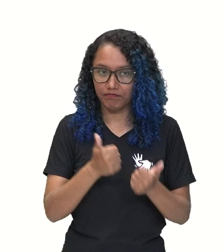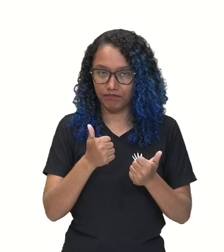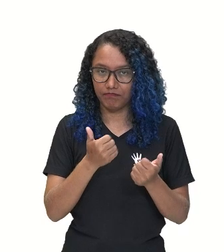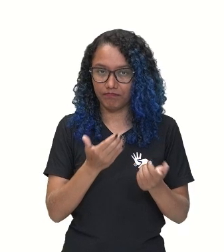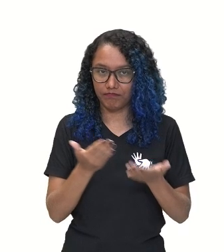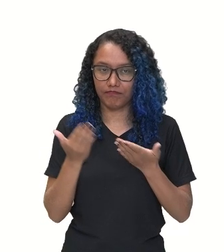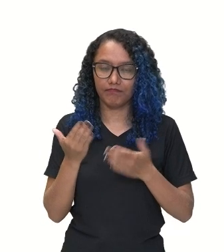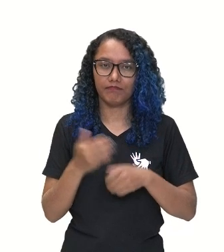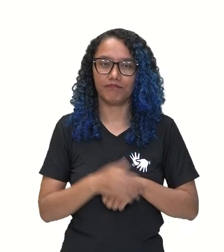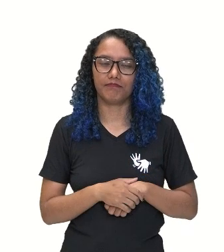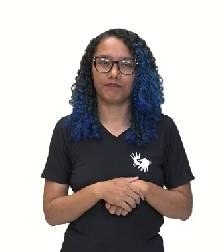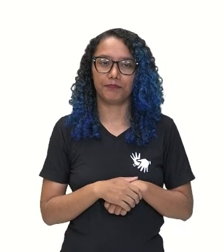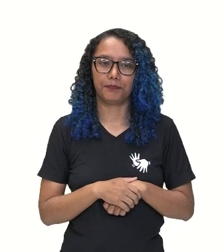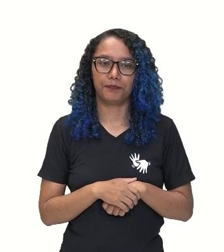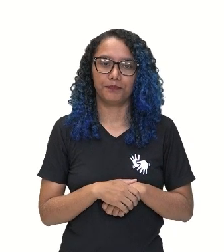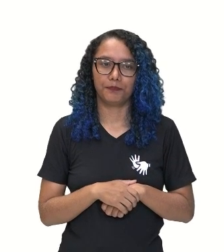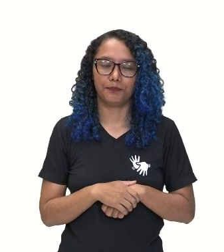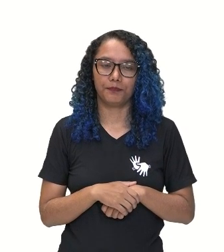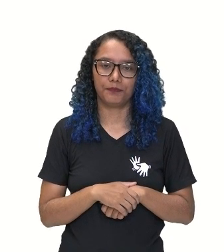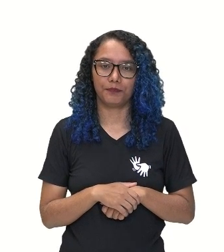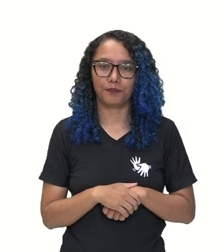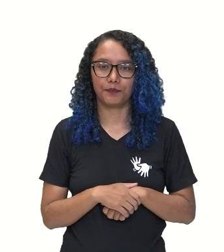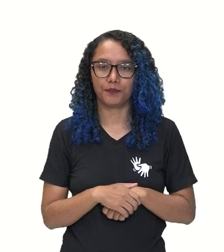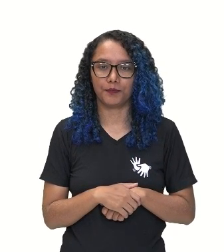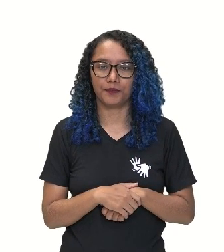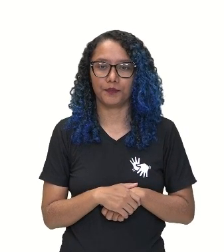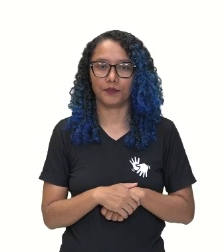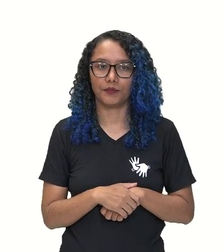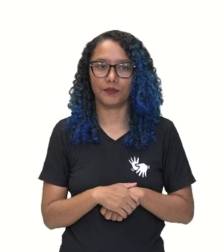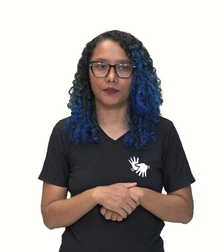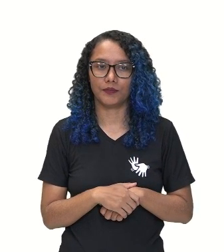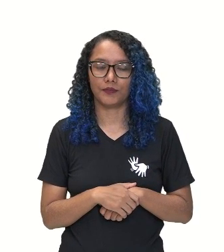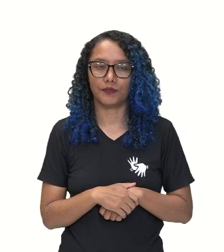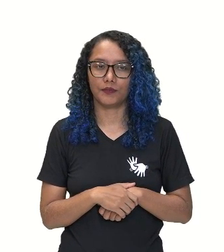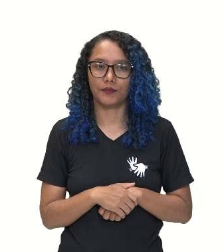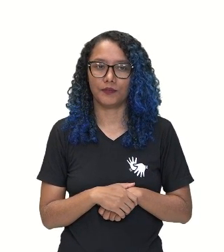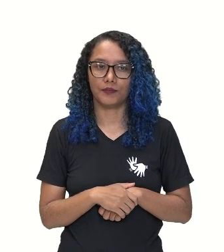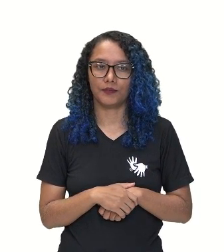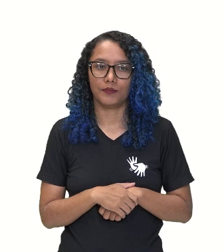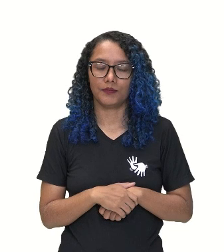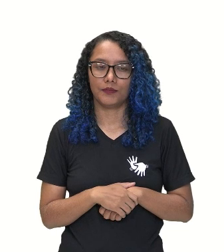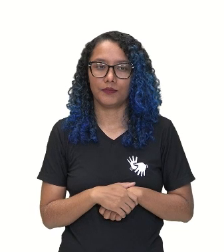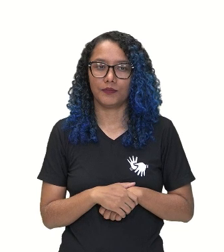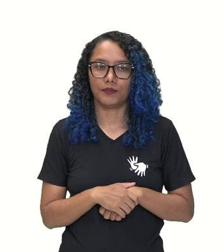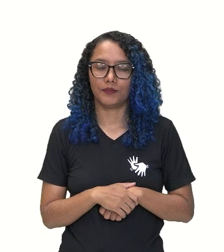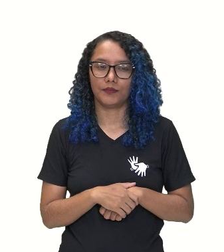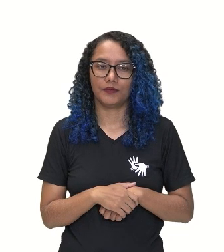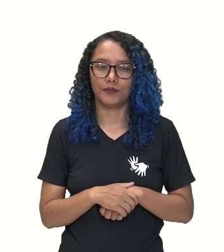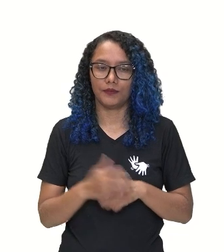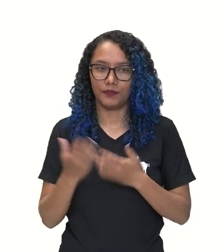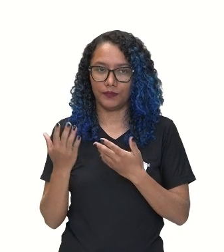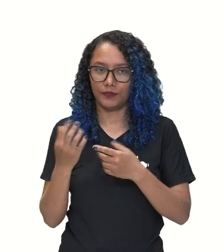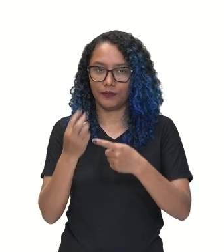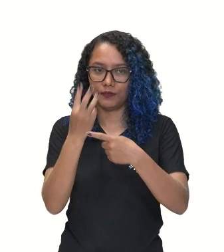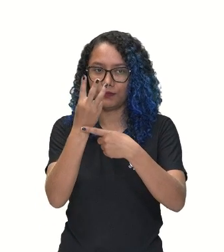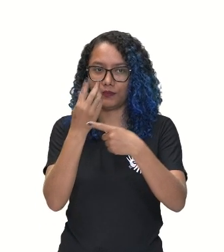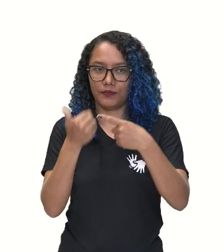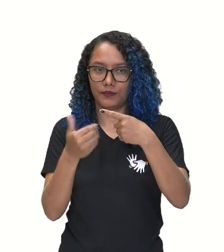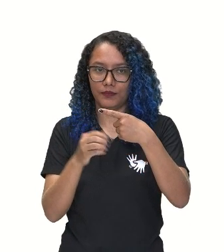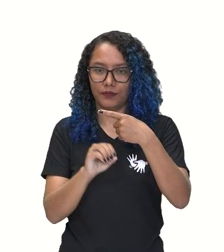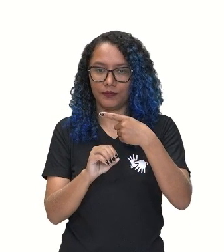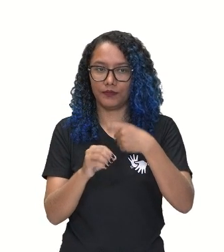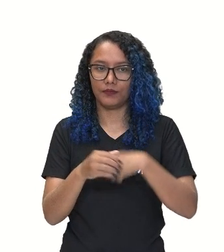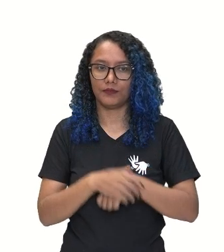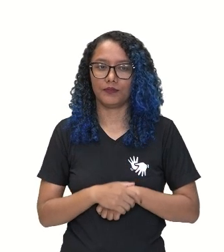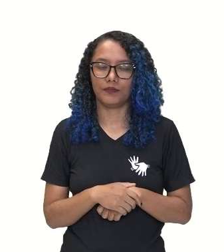o seguinte, ó, nós vamos ter o número, a fração decimal aí, ó, 3/10,